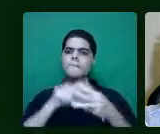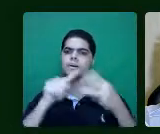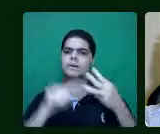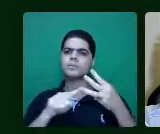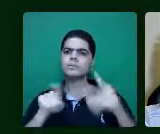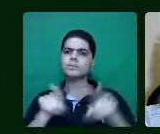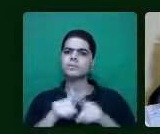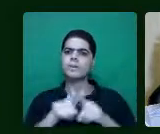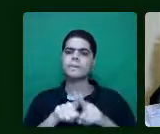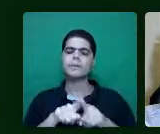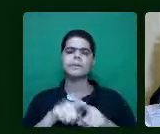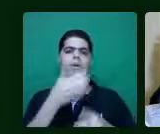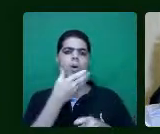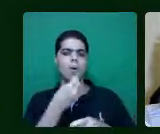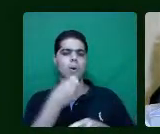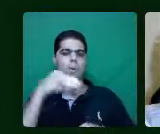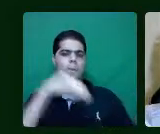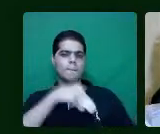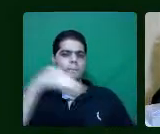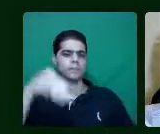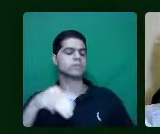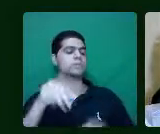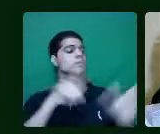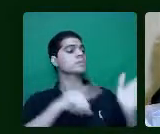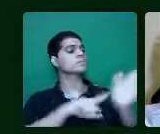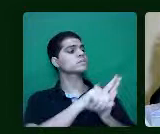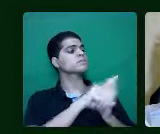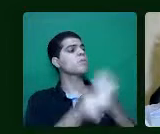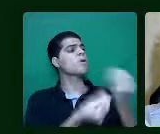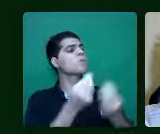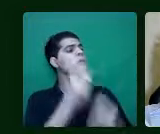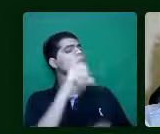né? Como as equipes vão nos escolher se eles, a